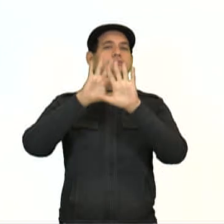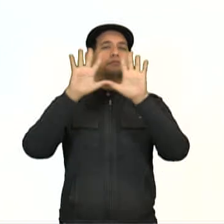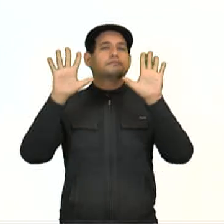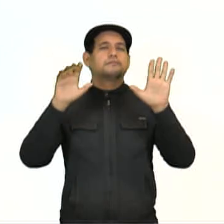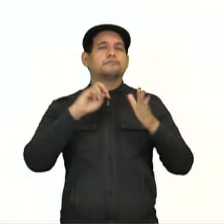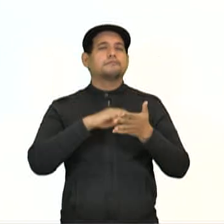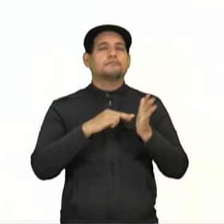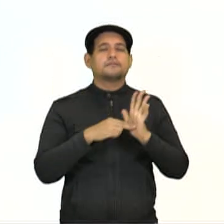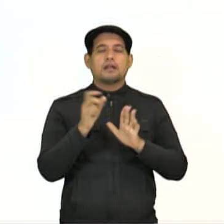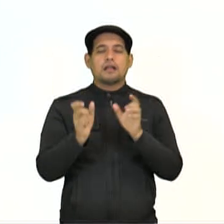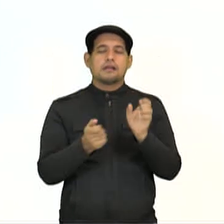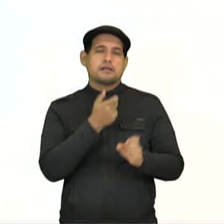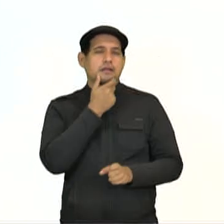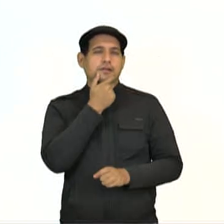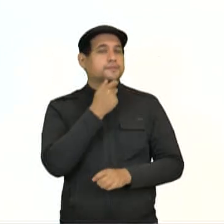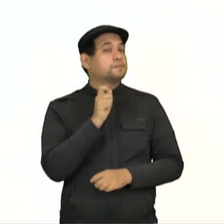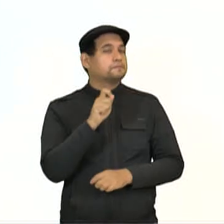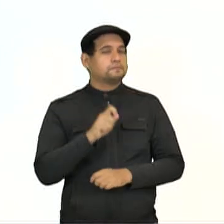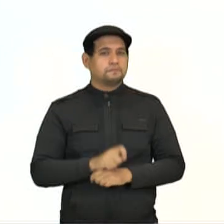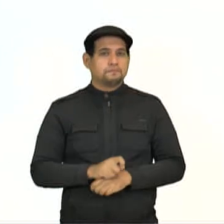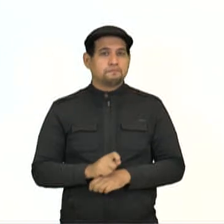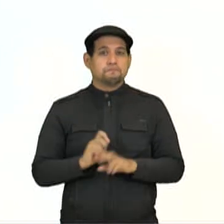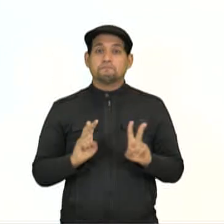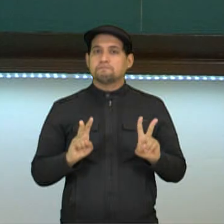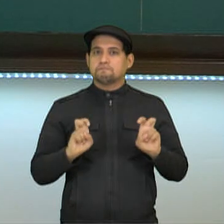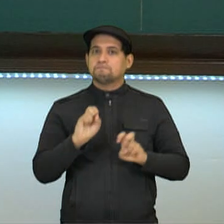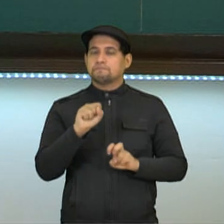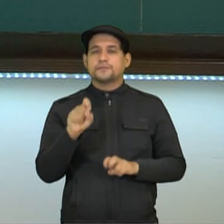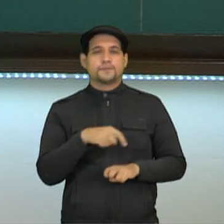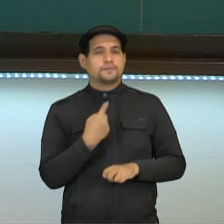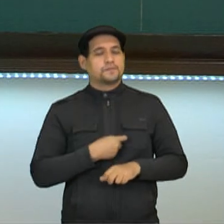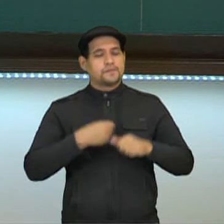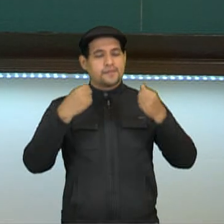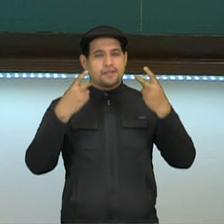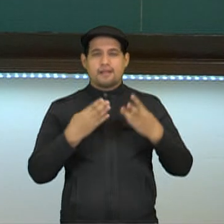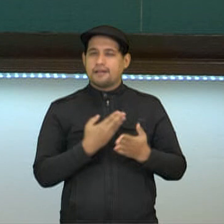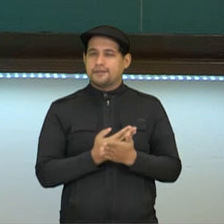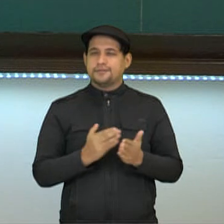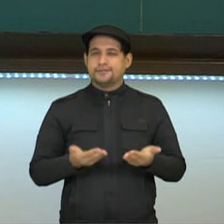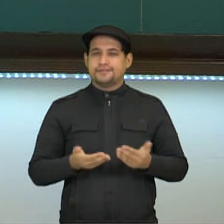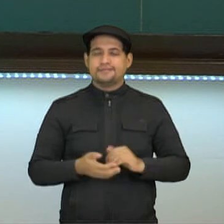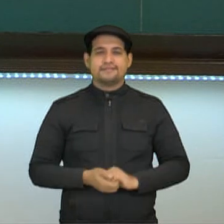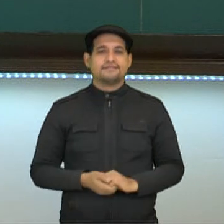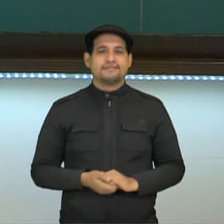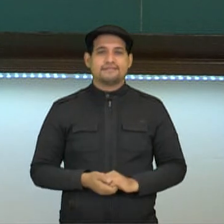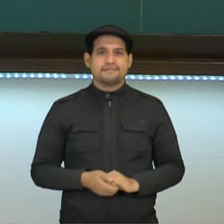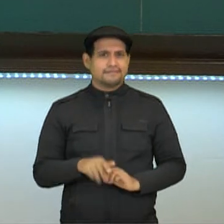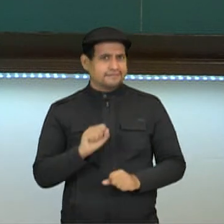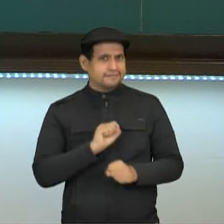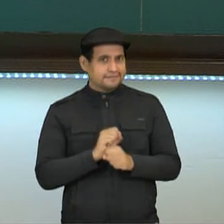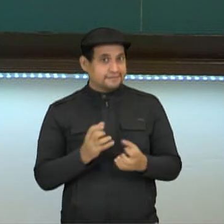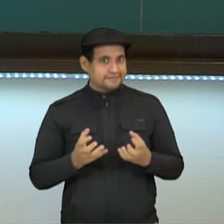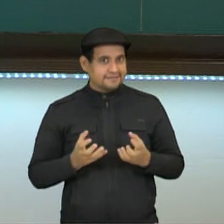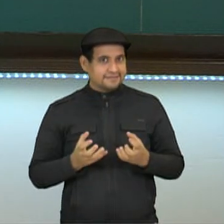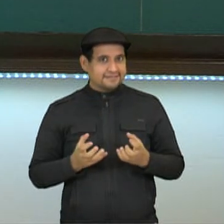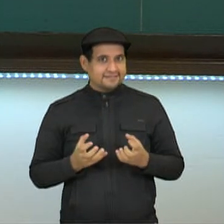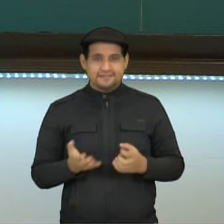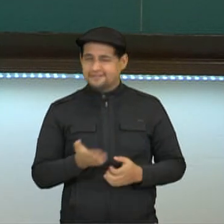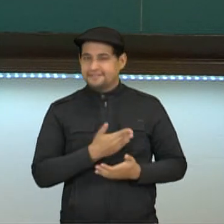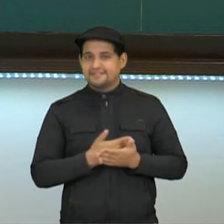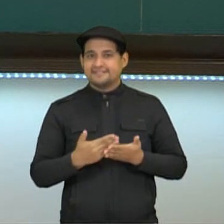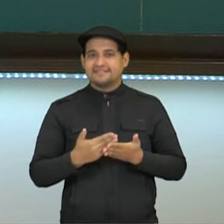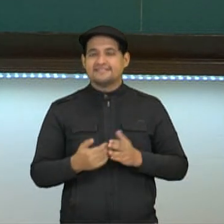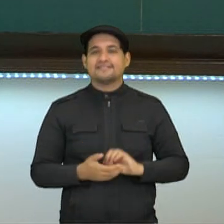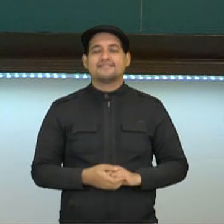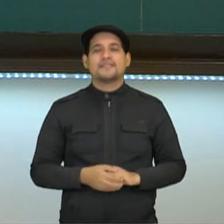um classificado em inglês? É sobre isso que nós vamos falar na nossa aula de hoje. Está preparado? Vamos